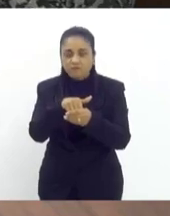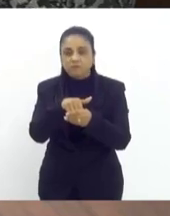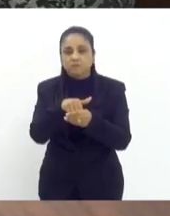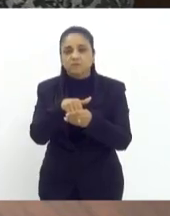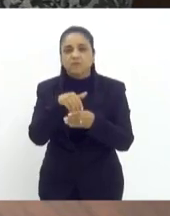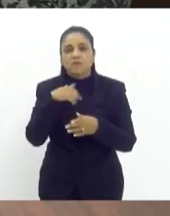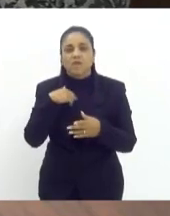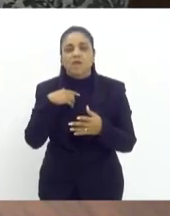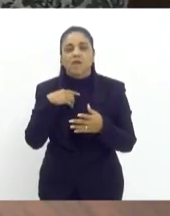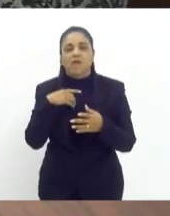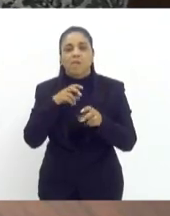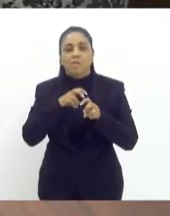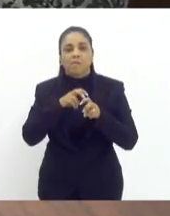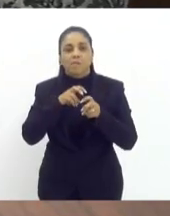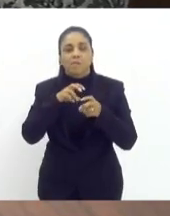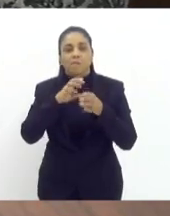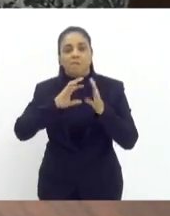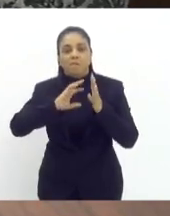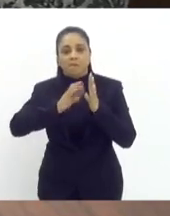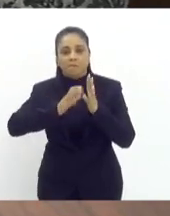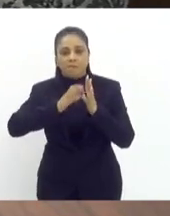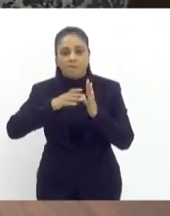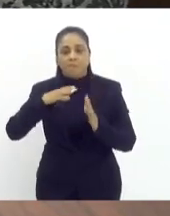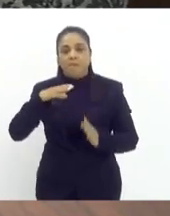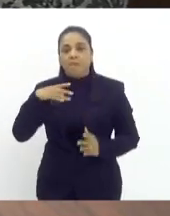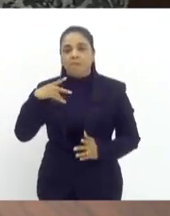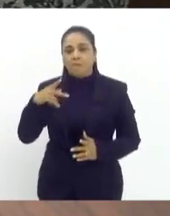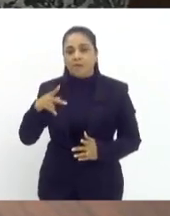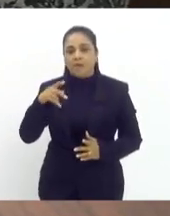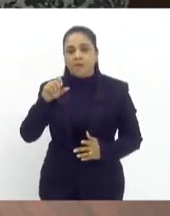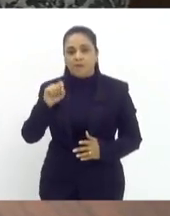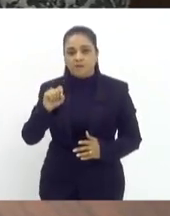é a bancada do PSDB votação